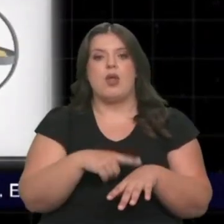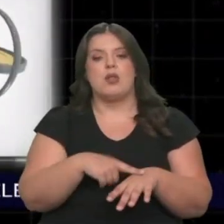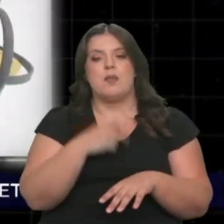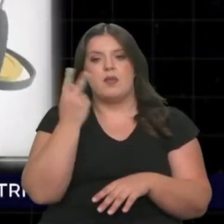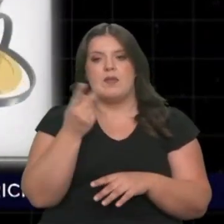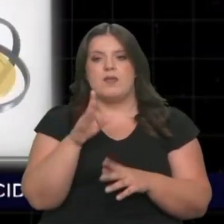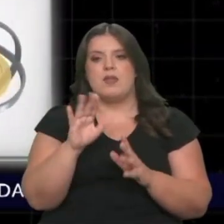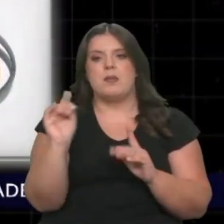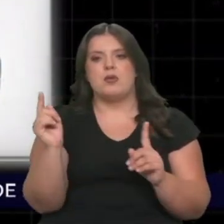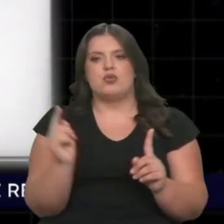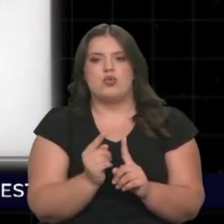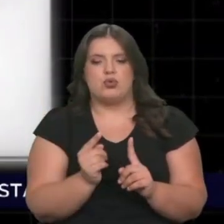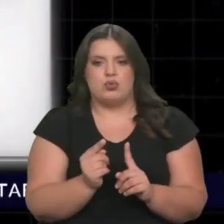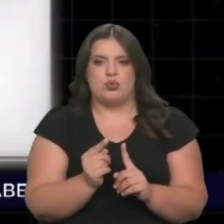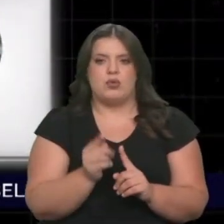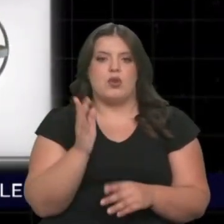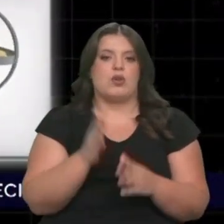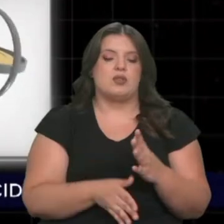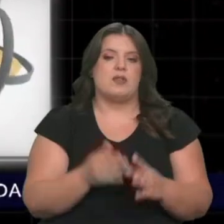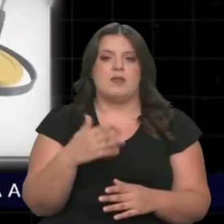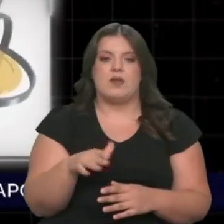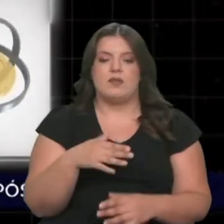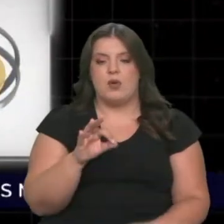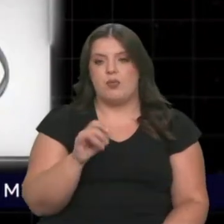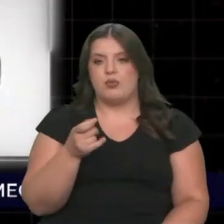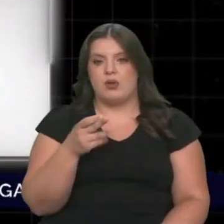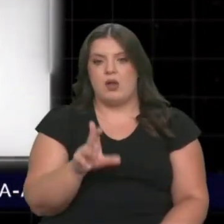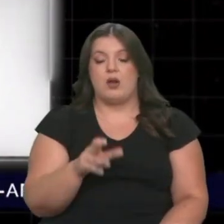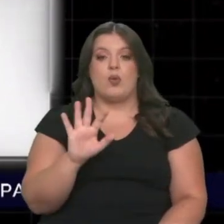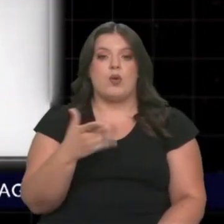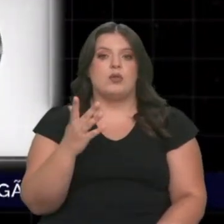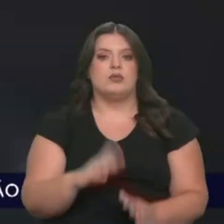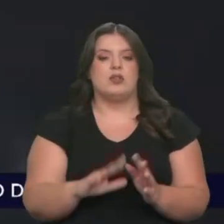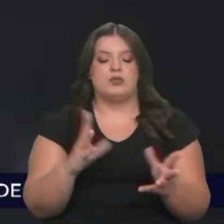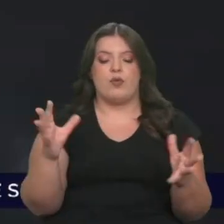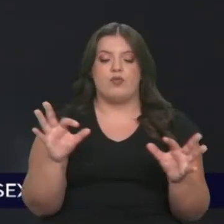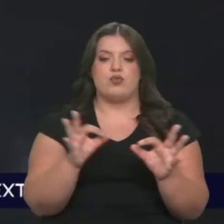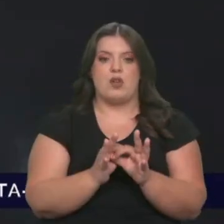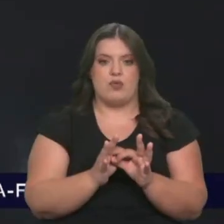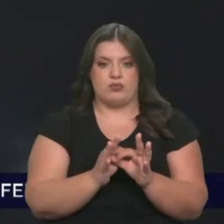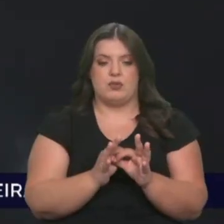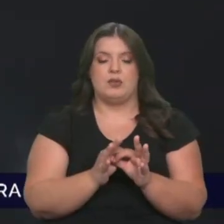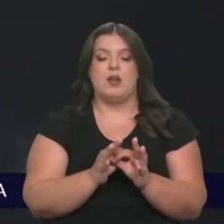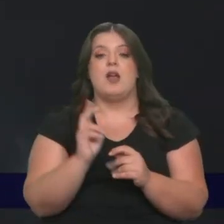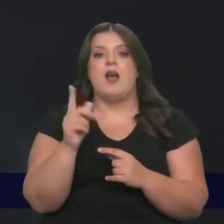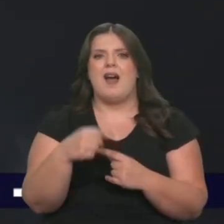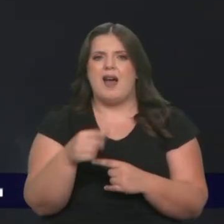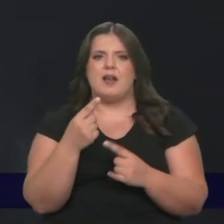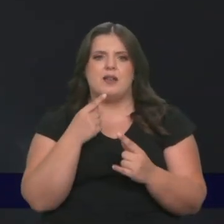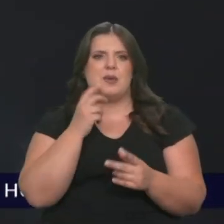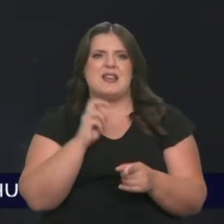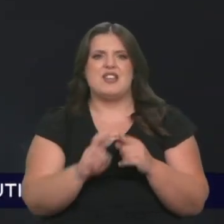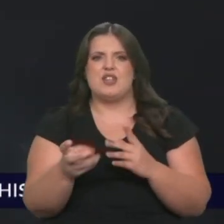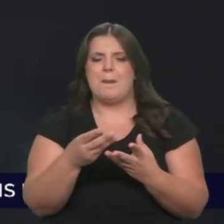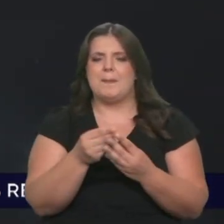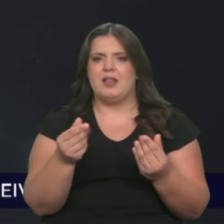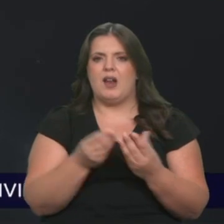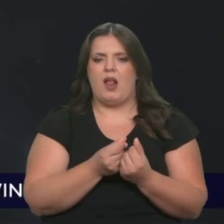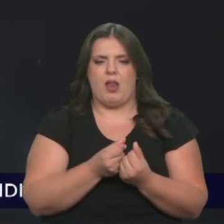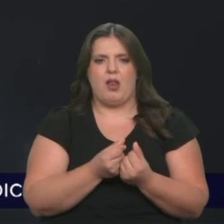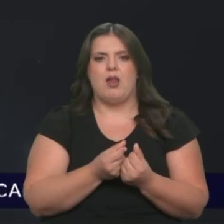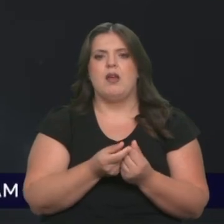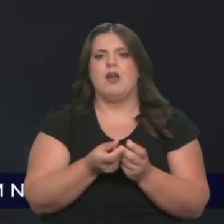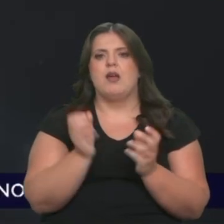então muito mais curto. E é o que vai acontecer com a estrela polar. Quando acontece uma fusão de estrelas, há também toda uma série de energia, de matéria residual, que é tirada